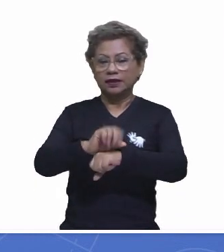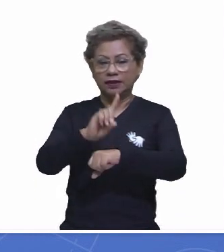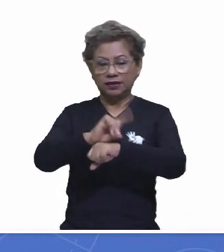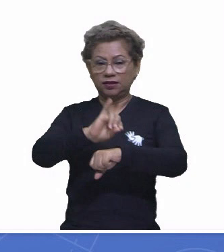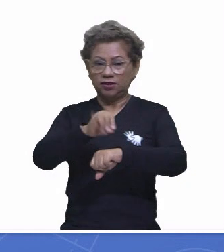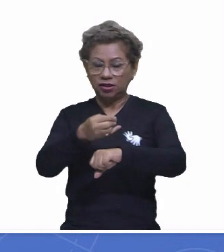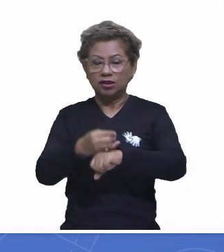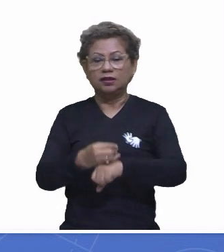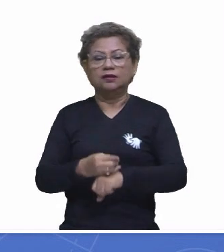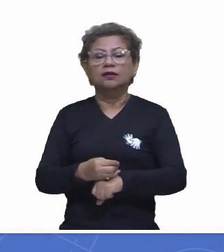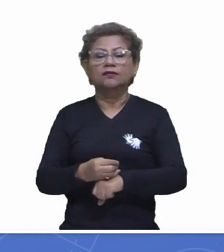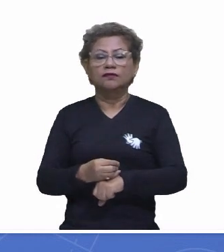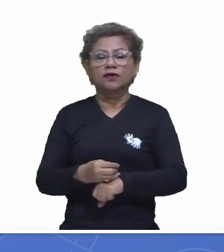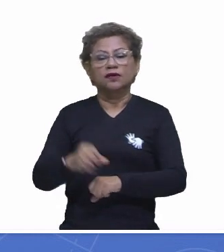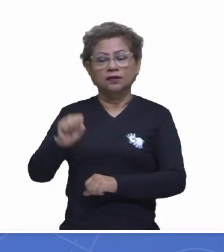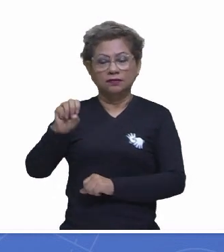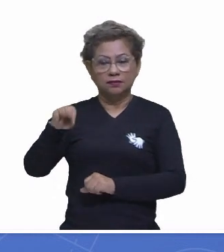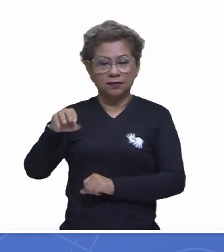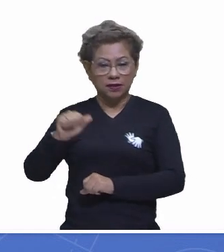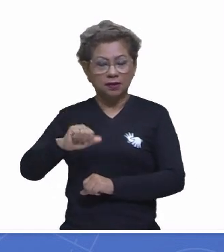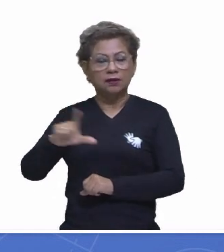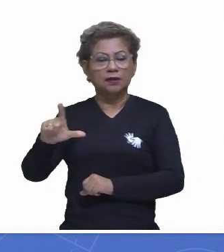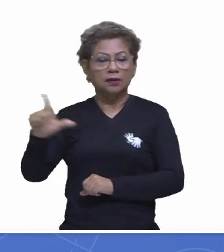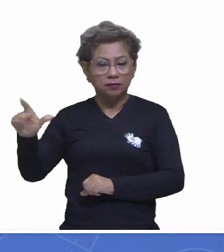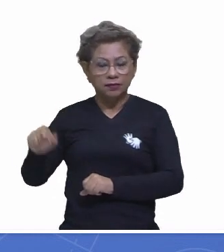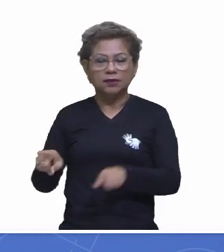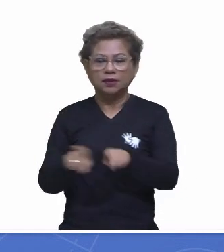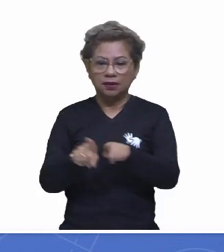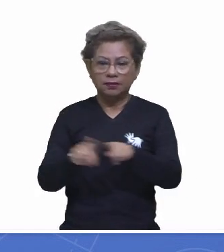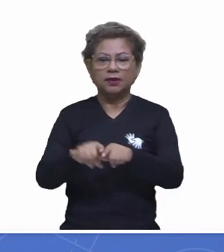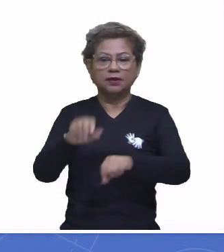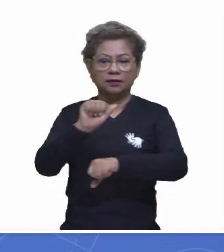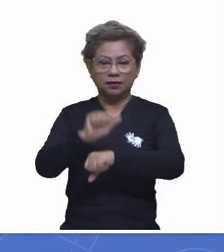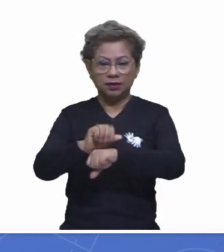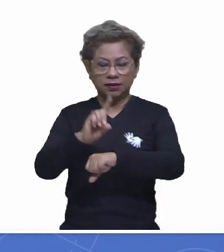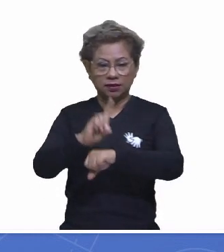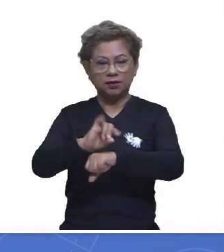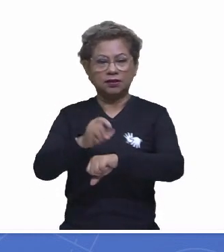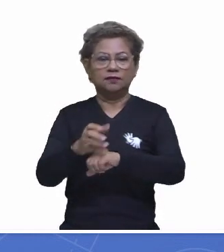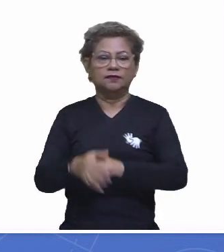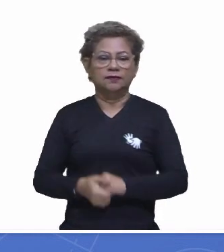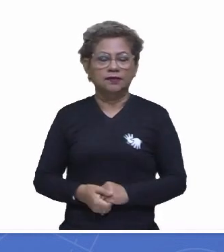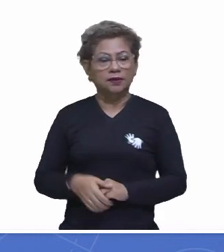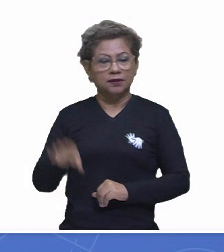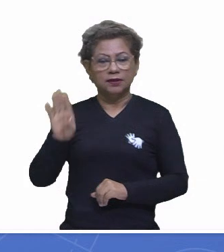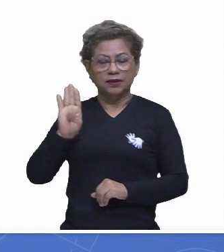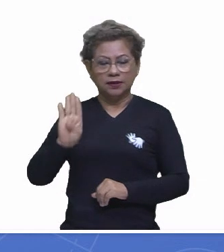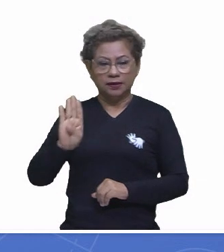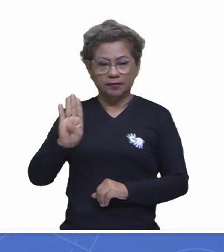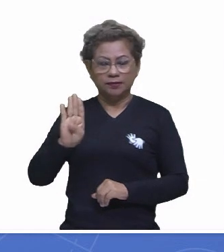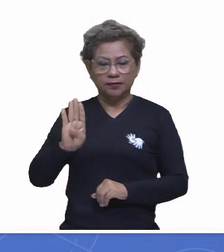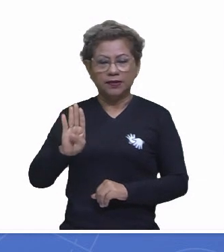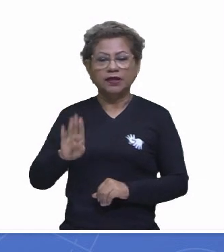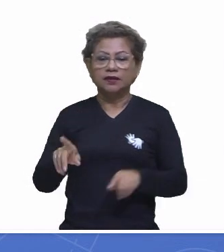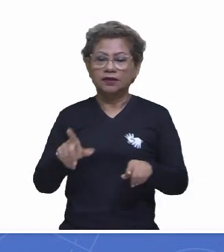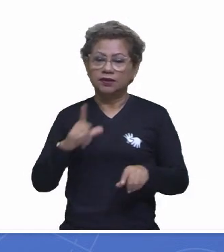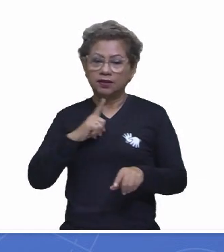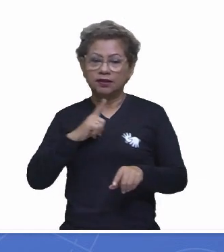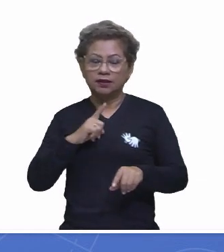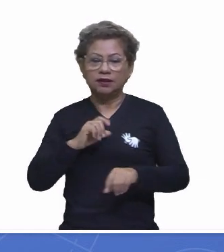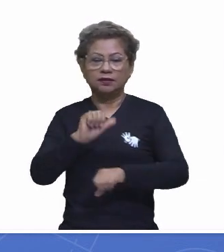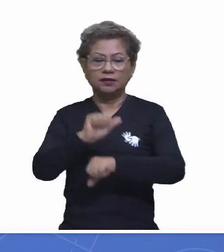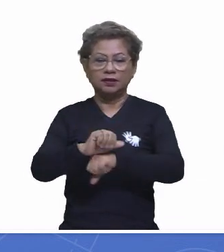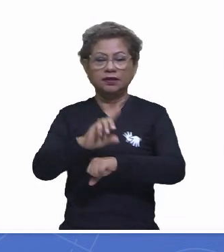outro adjetivo, certo? Na letra B, excellent, nós temos então um adjetivo aqui. A